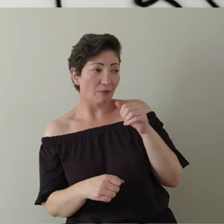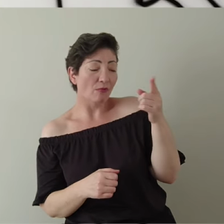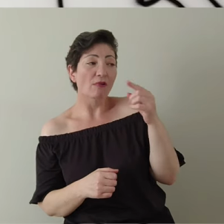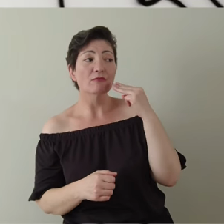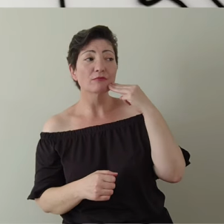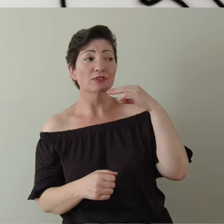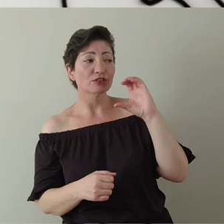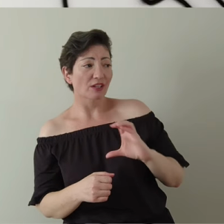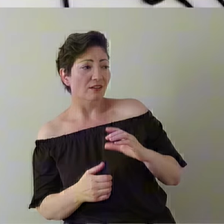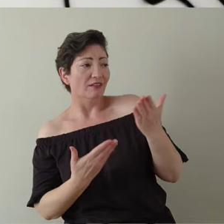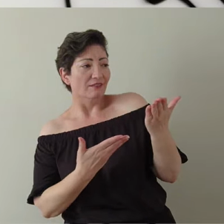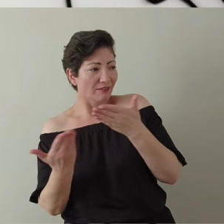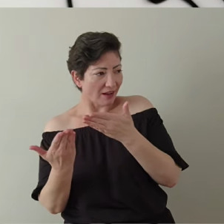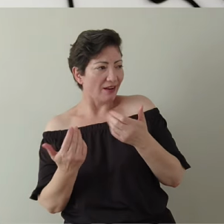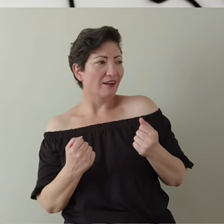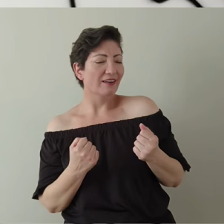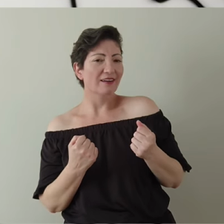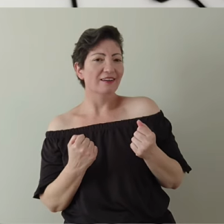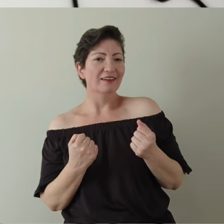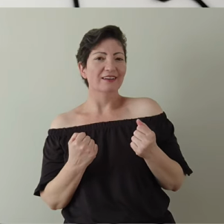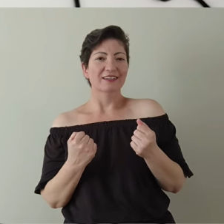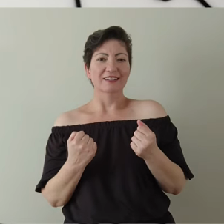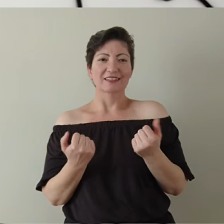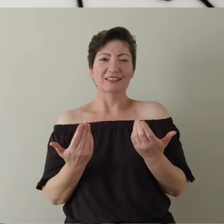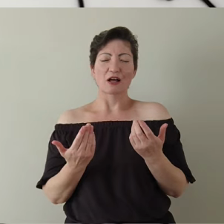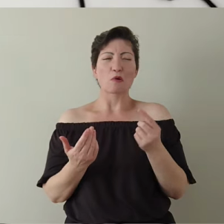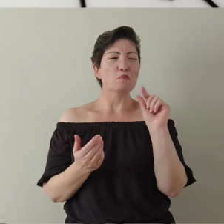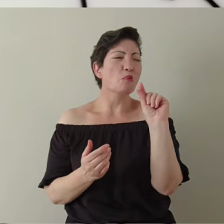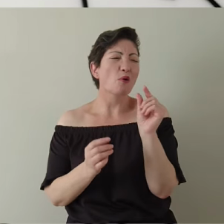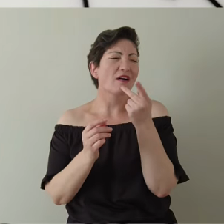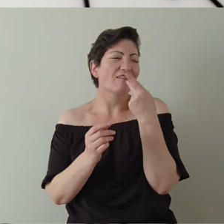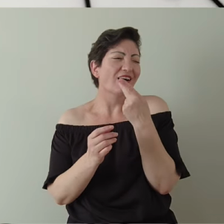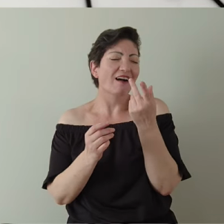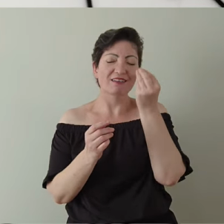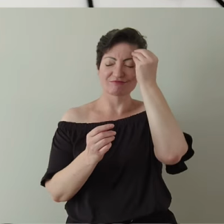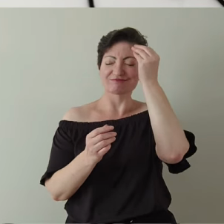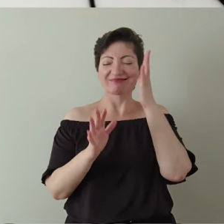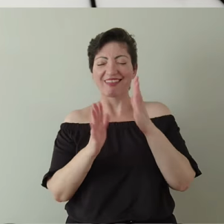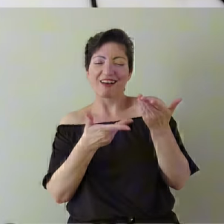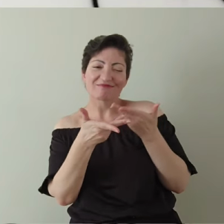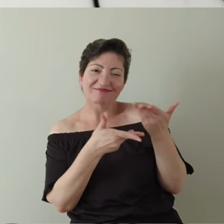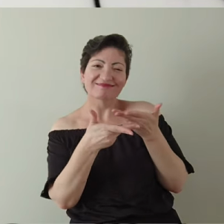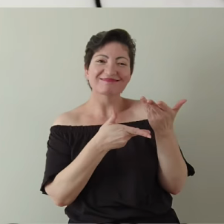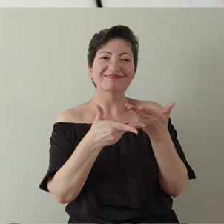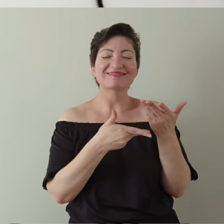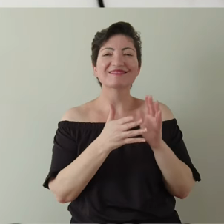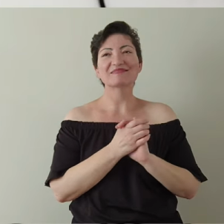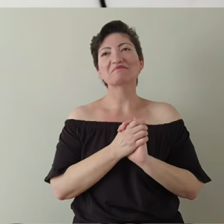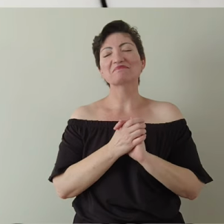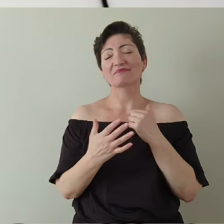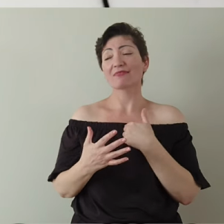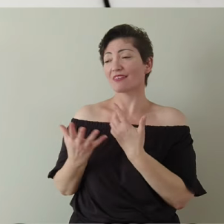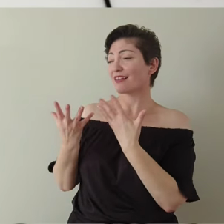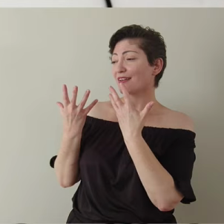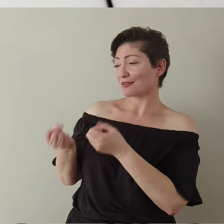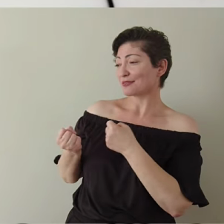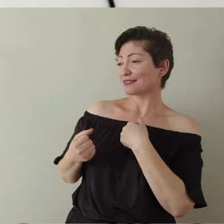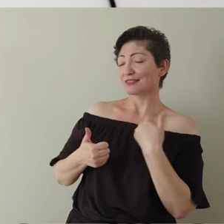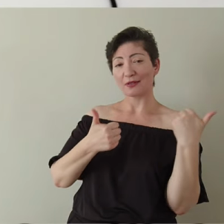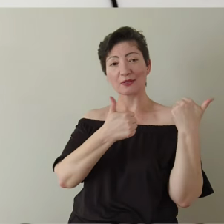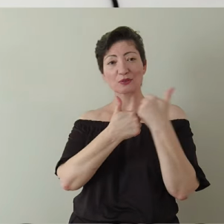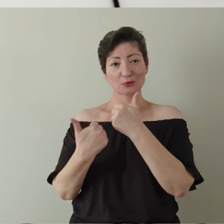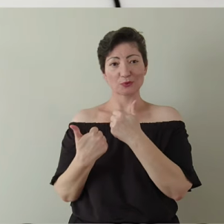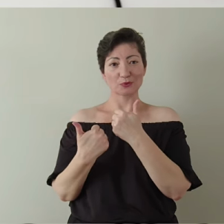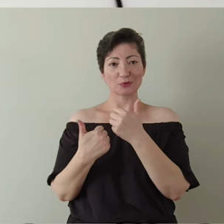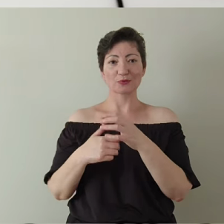falou, Michela, vai lá e, né, pouca fala, tal, aquele jeitinho da Elô. E aí eu fui para substituir nessa